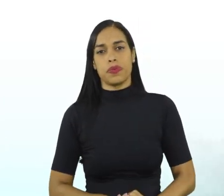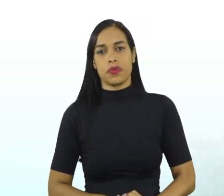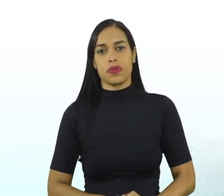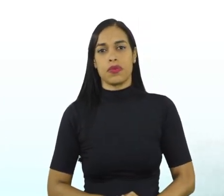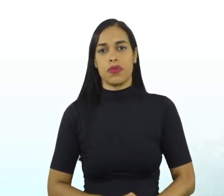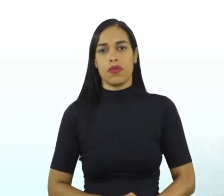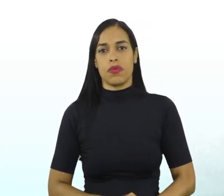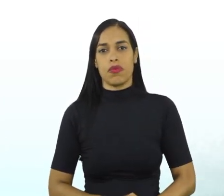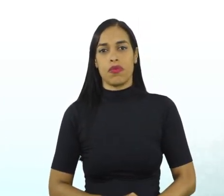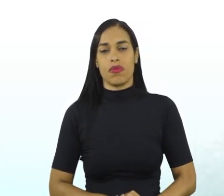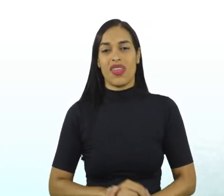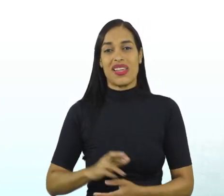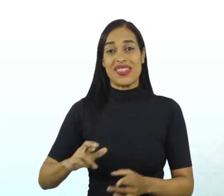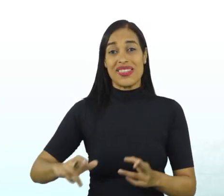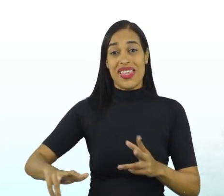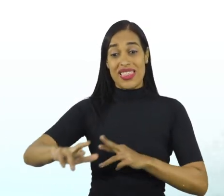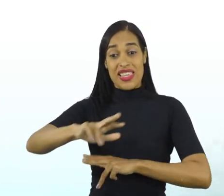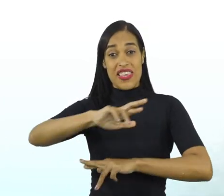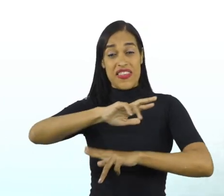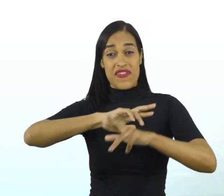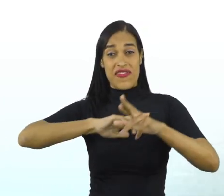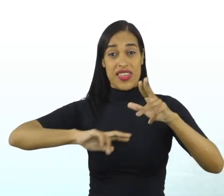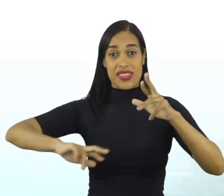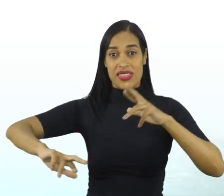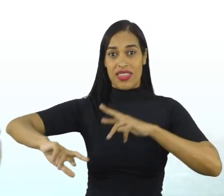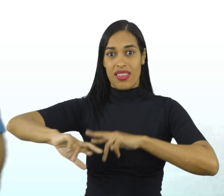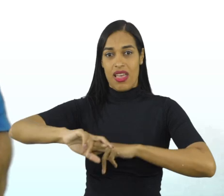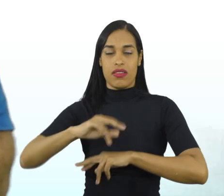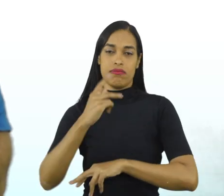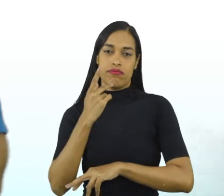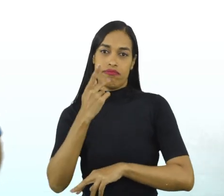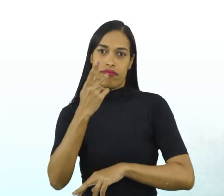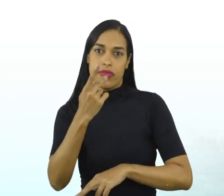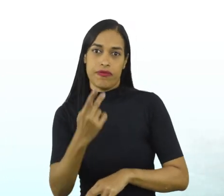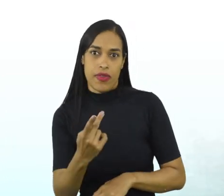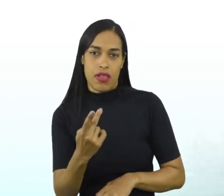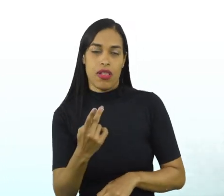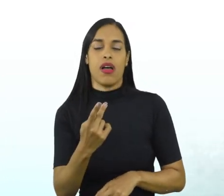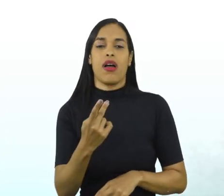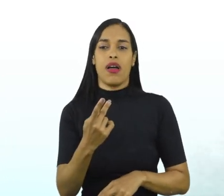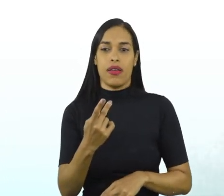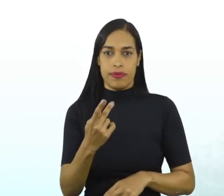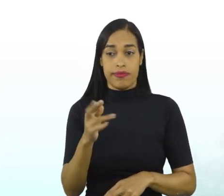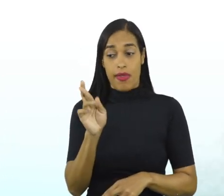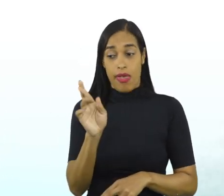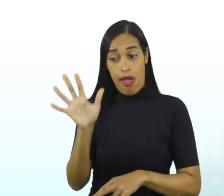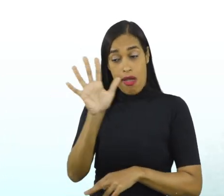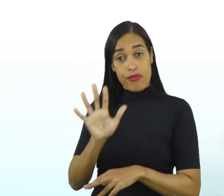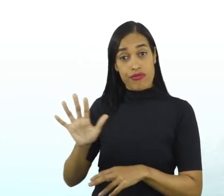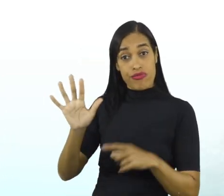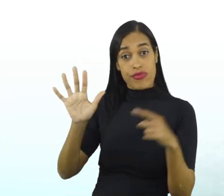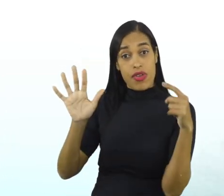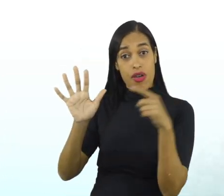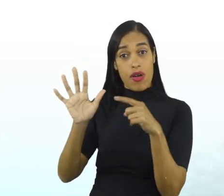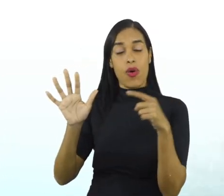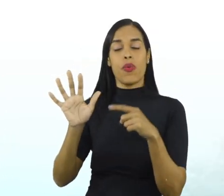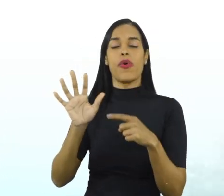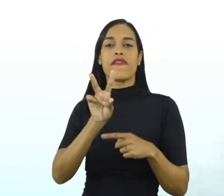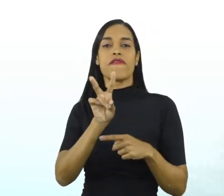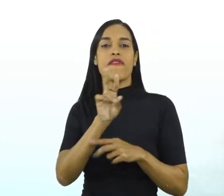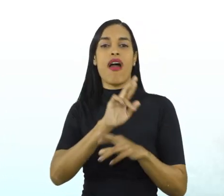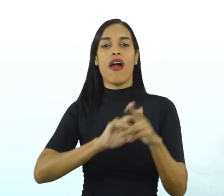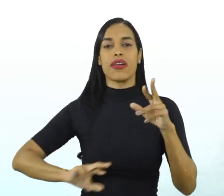Então, essa diversidade, essa diferença de falar, no que diz respeito a essa região, a gente chama